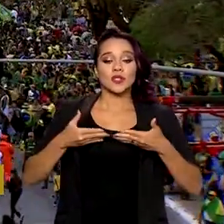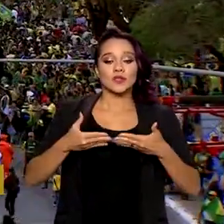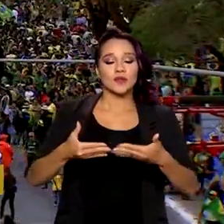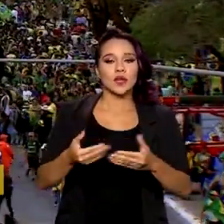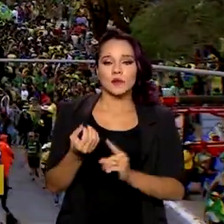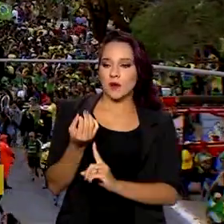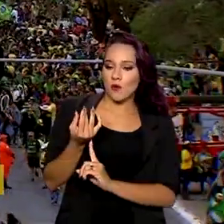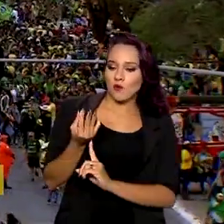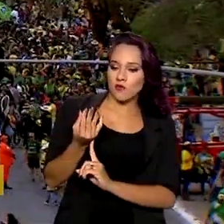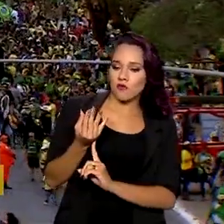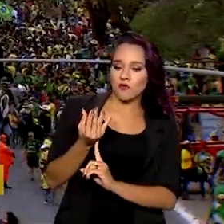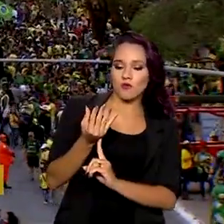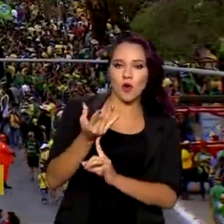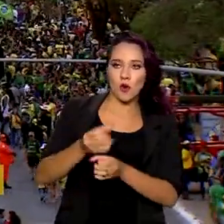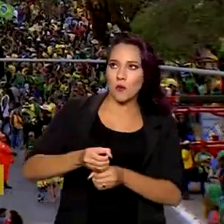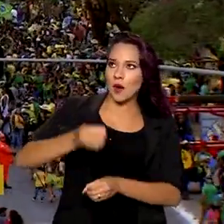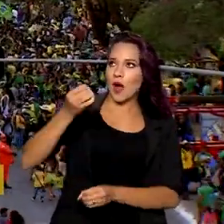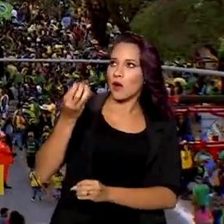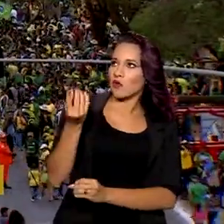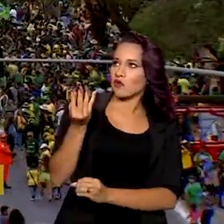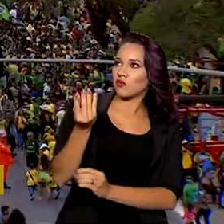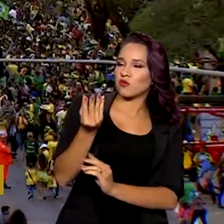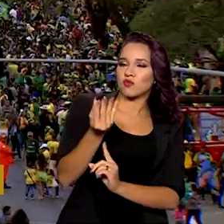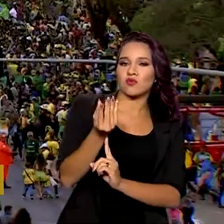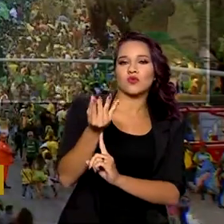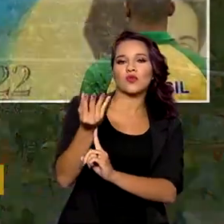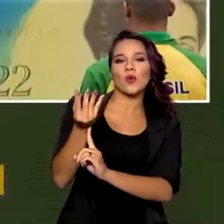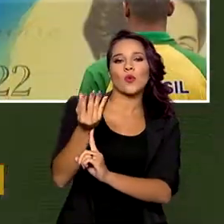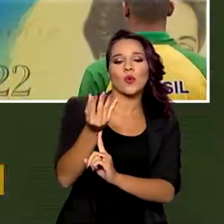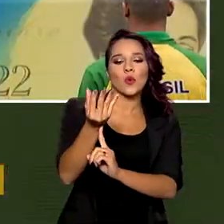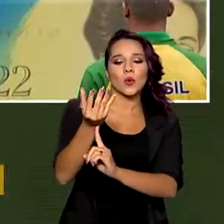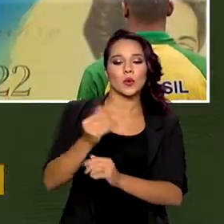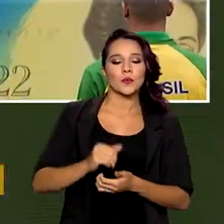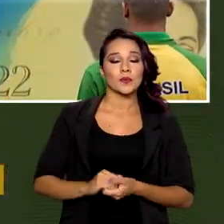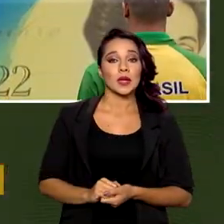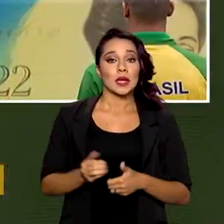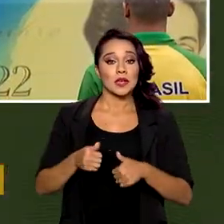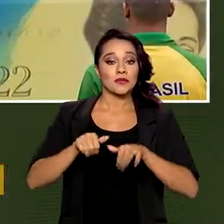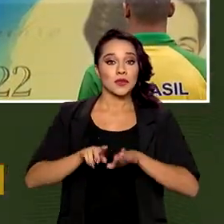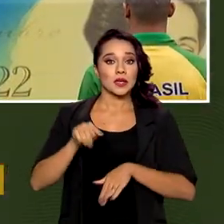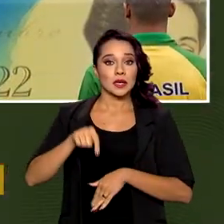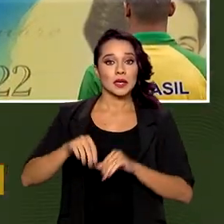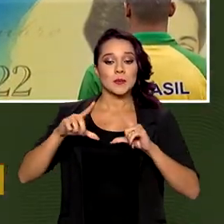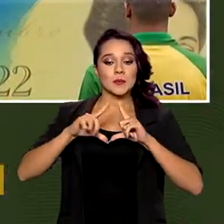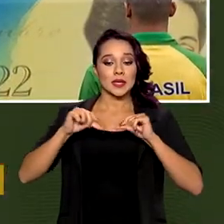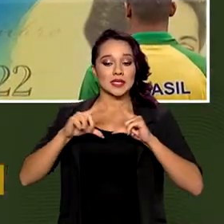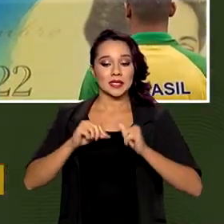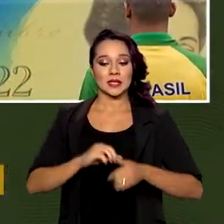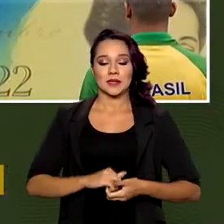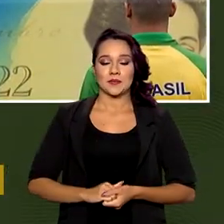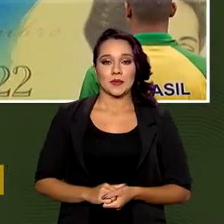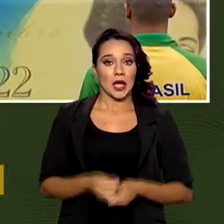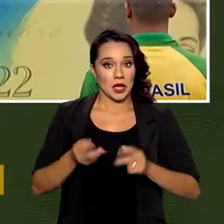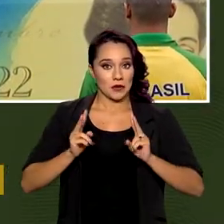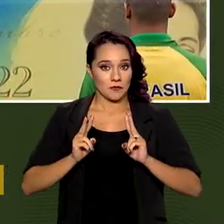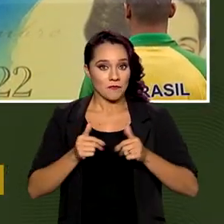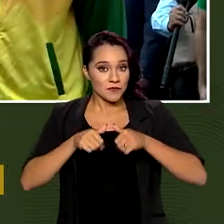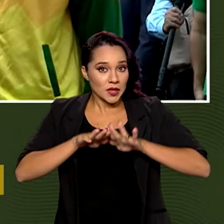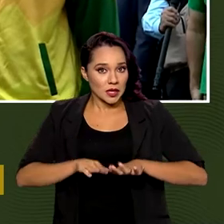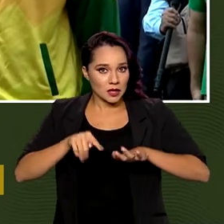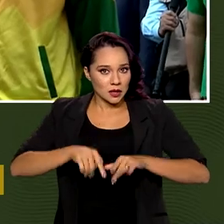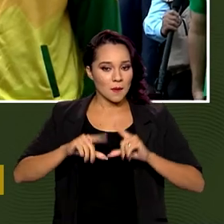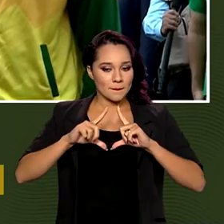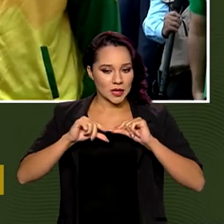fogo simbólico, né? Esse fogo simbólico aí ele fica aqui em Brasília, né? Então ele é mantido aqui em